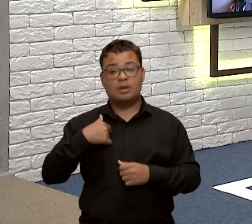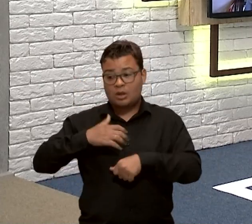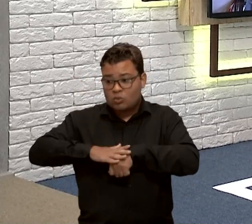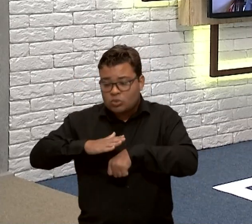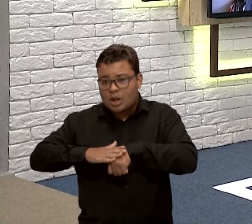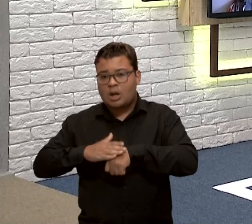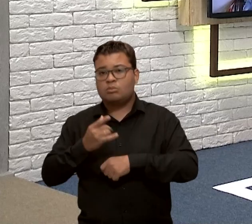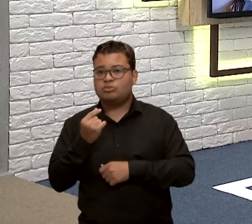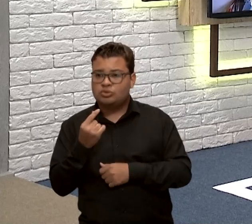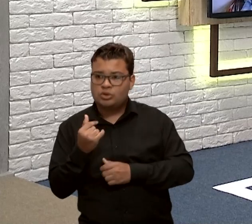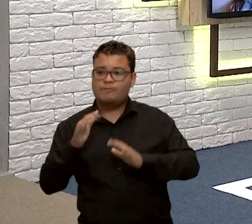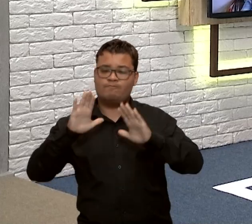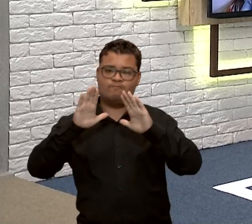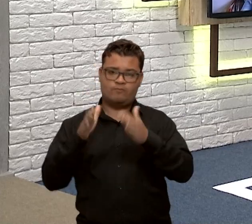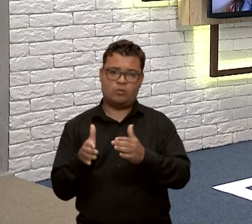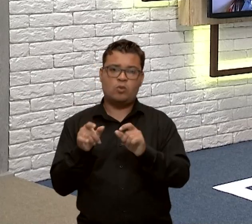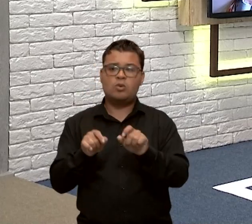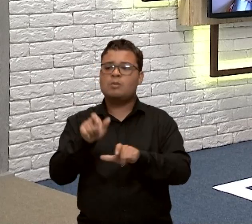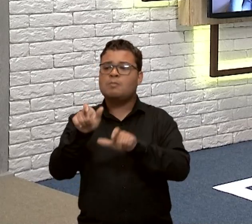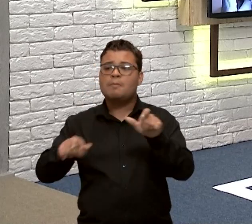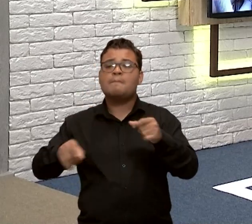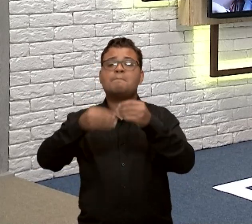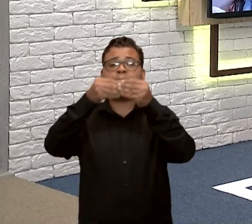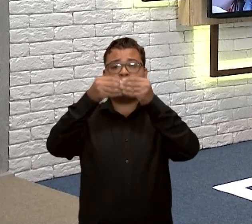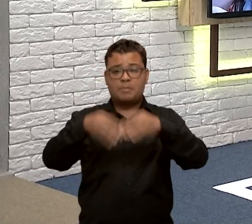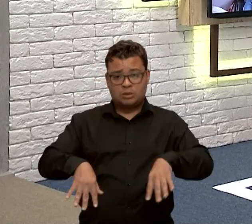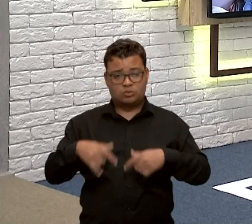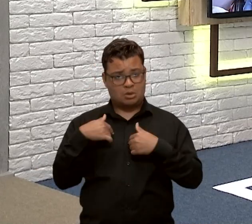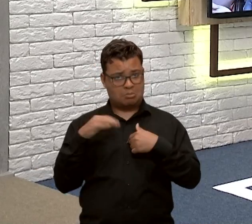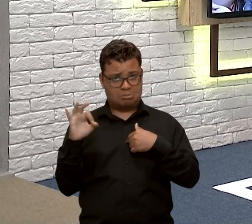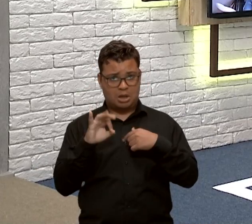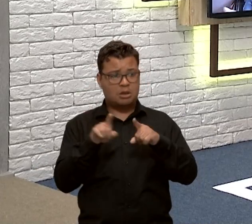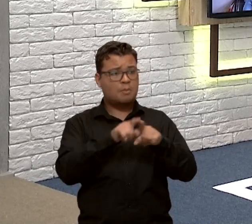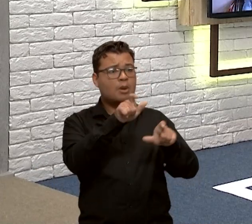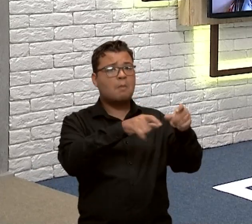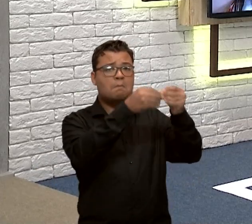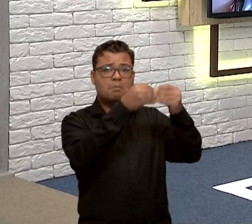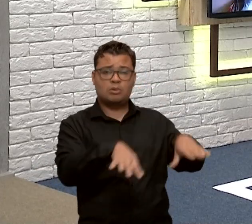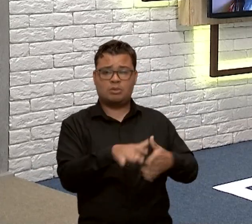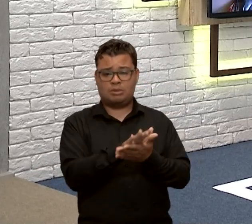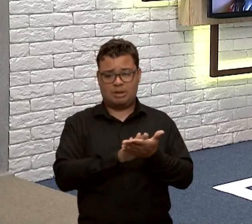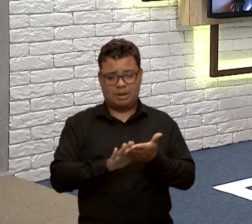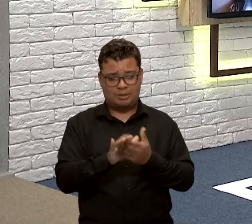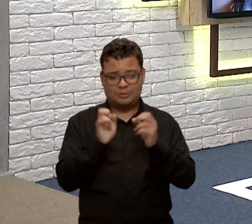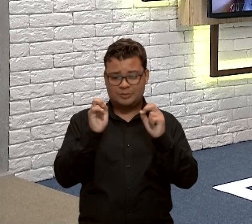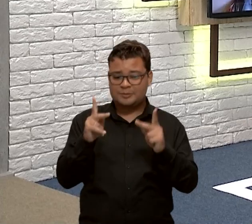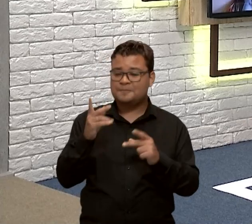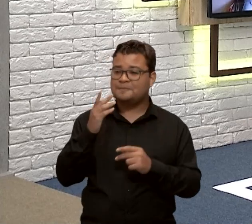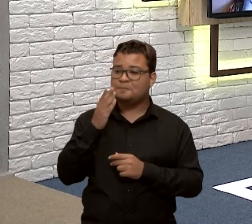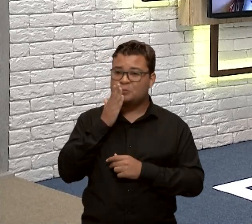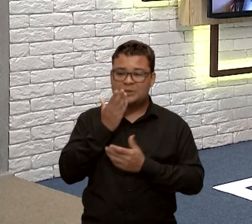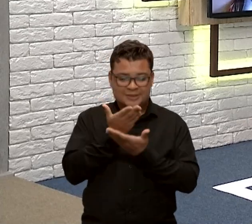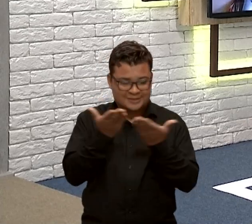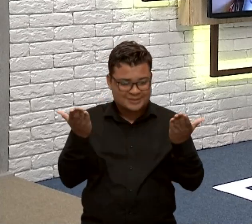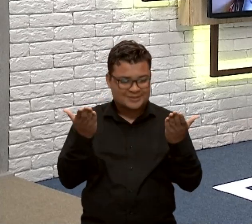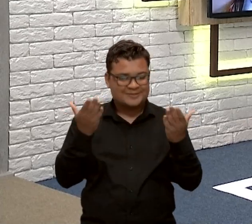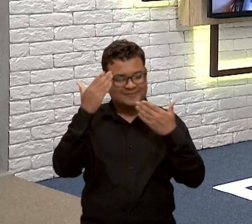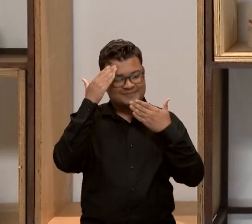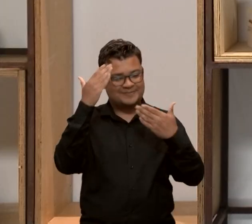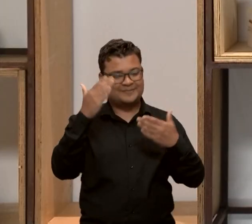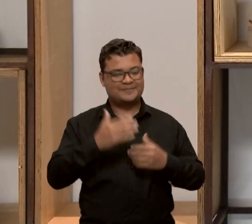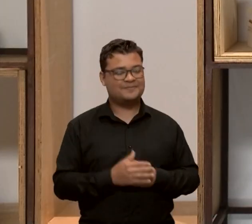investir o nosso tempo e dinheiro naquilo que não nos prejudica e não prejudica o próximo. Ok? Tá certo, Beijo, Ana. obrigada.